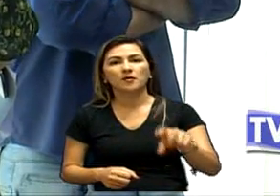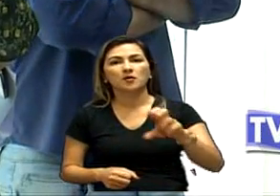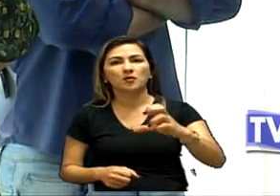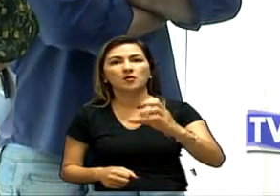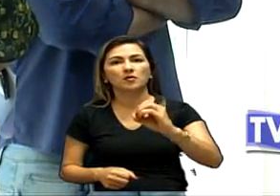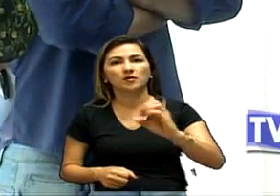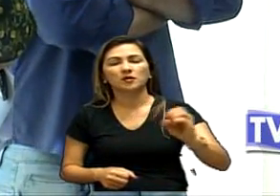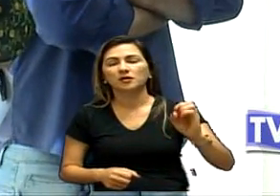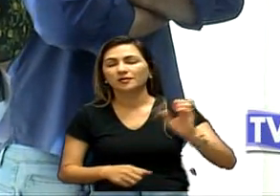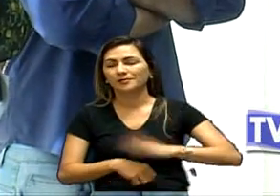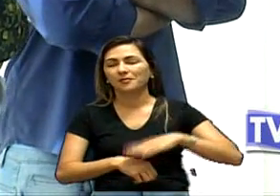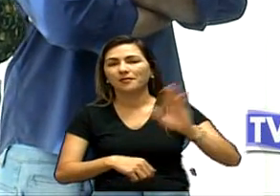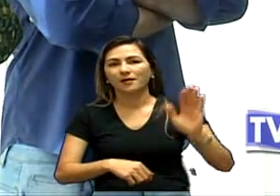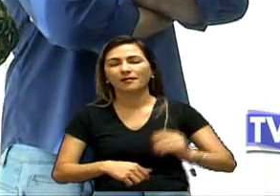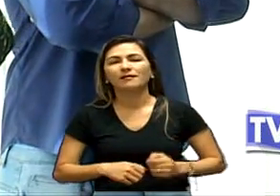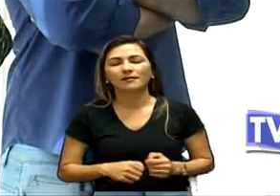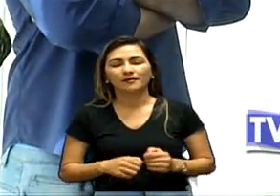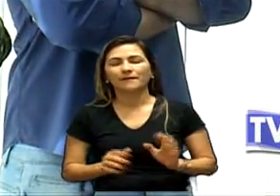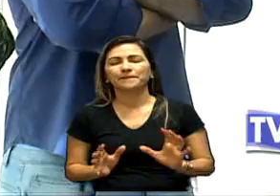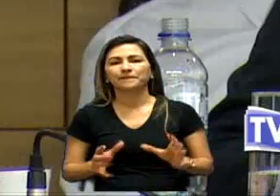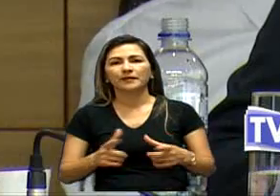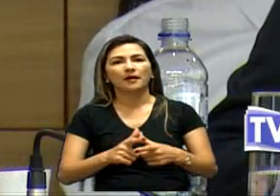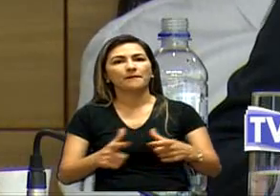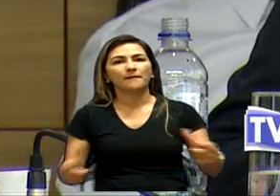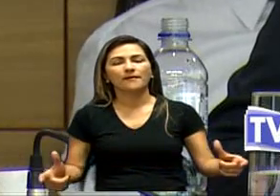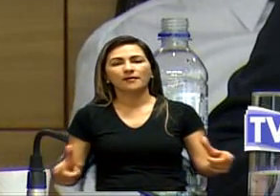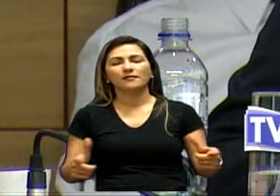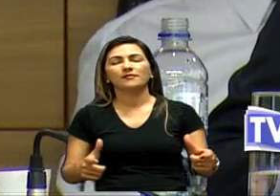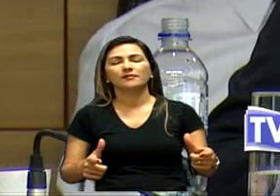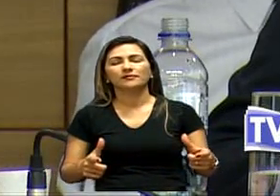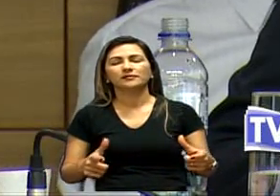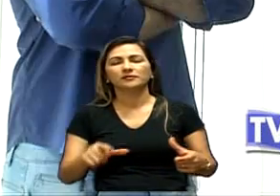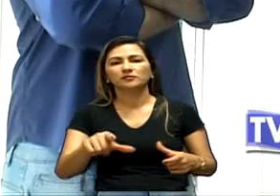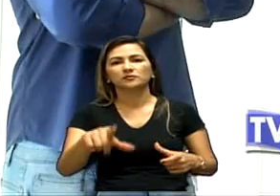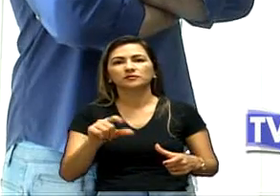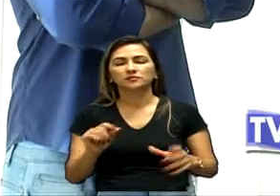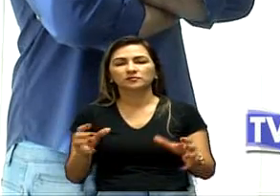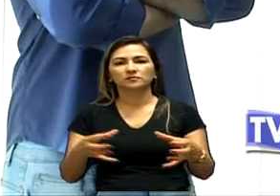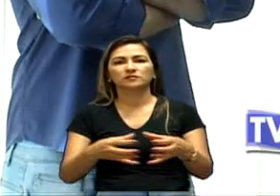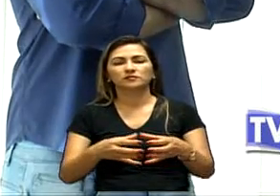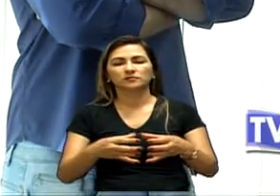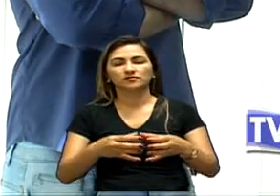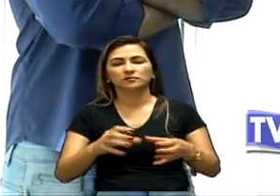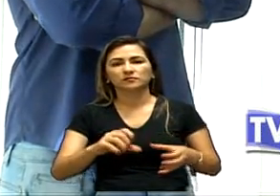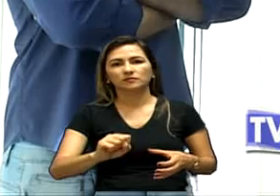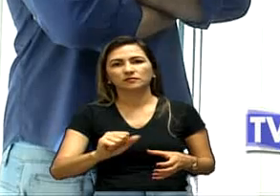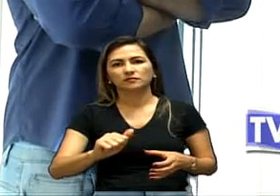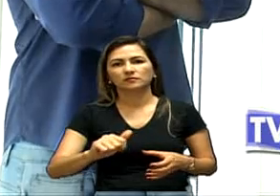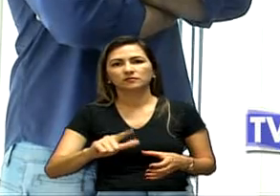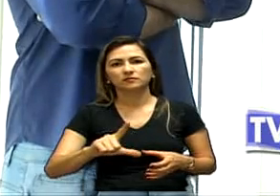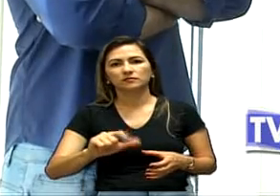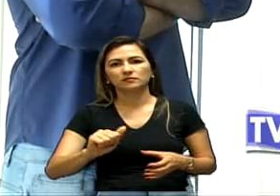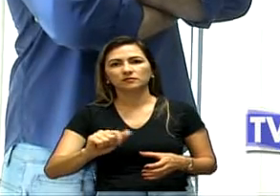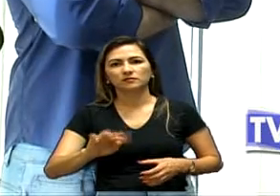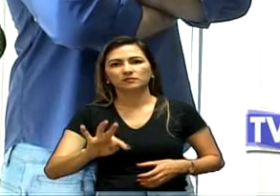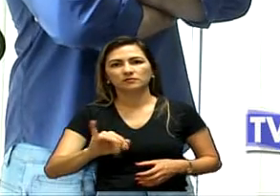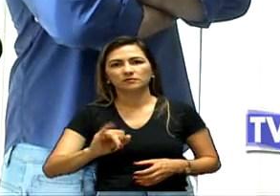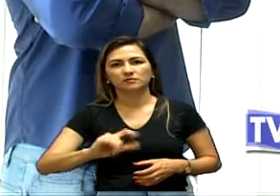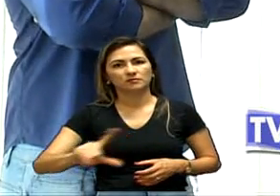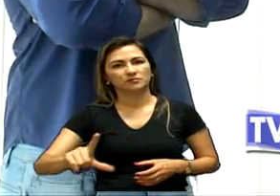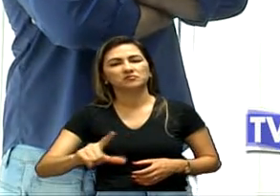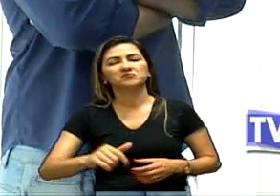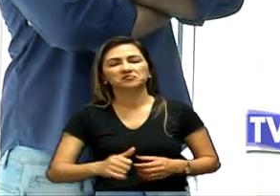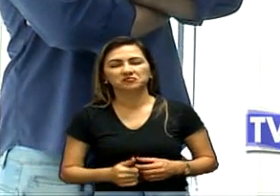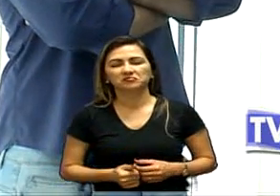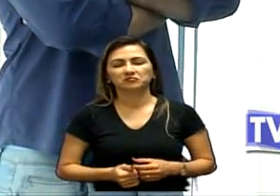1, reelegendo o Salatiel. Quero assinar com Vossa Excelência. E a sua diretoria. Então, deixo aqui os meus cumprimentos, desejo que